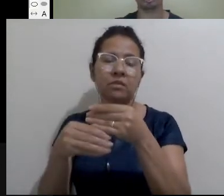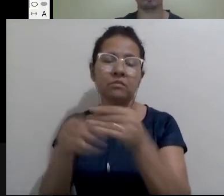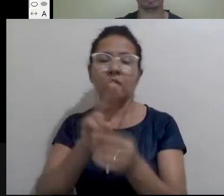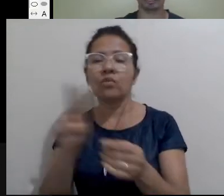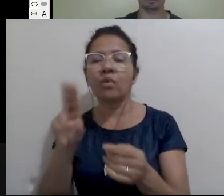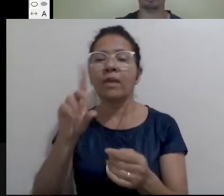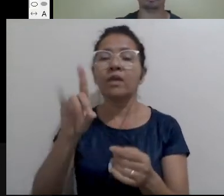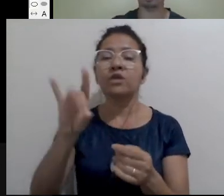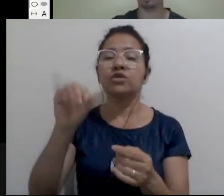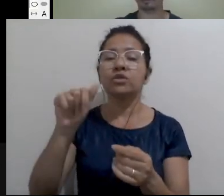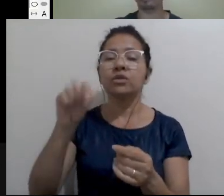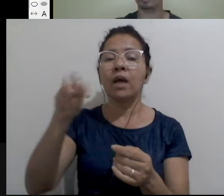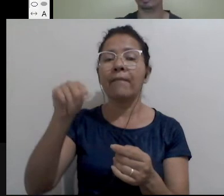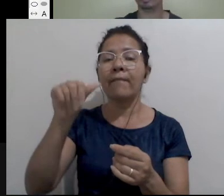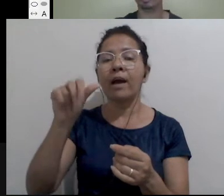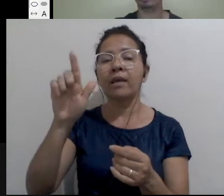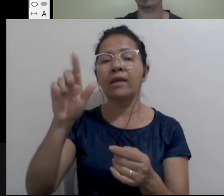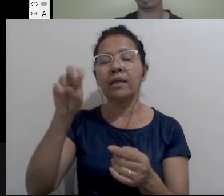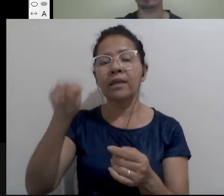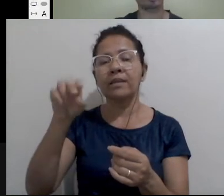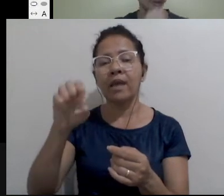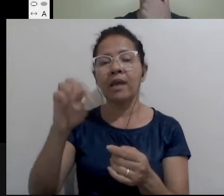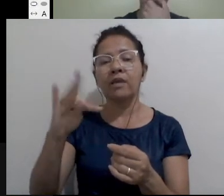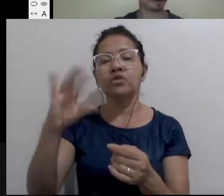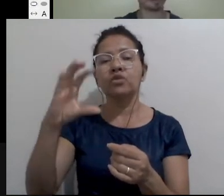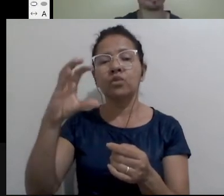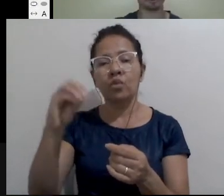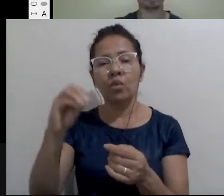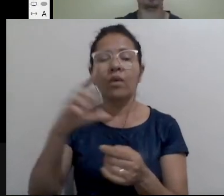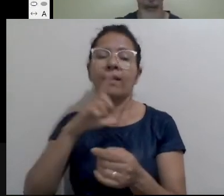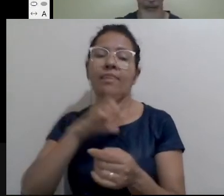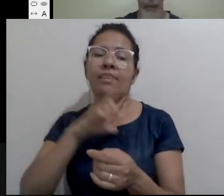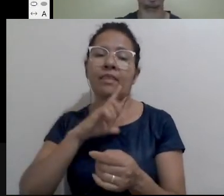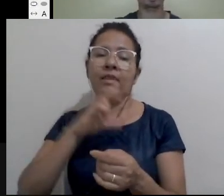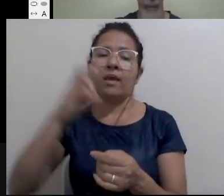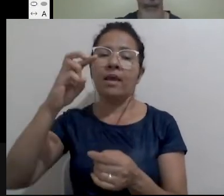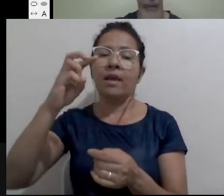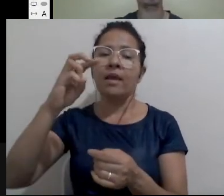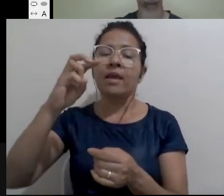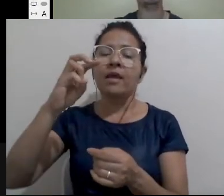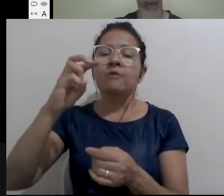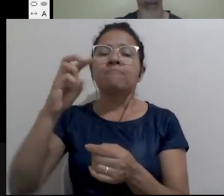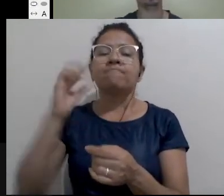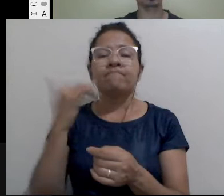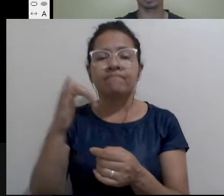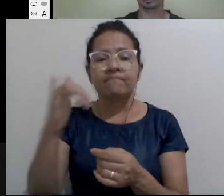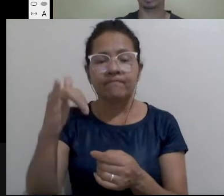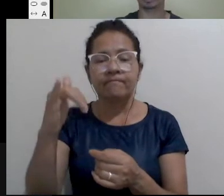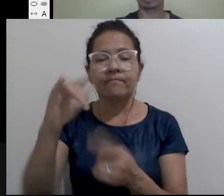composto diamagnético, tá bem? Ele tem uma carga positiva 3+, e todos